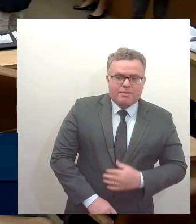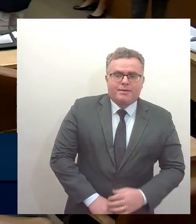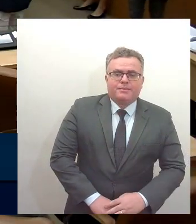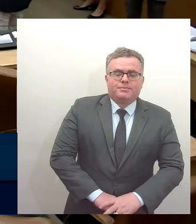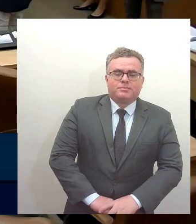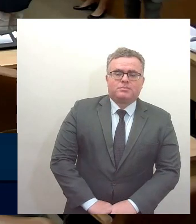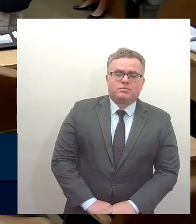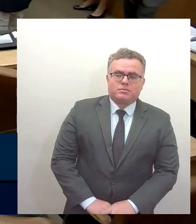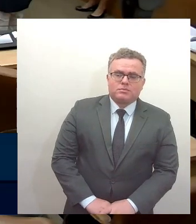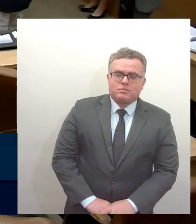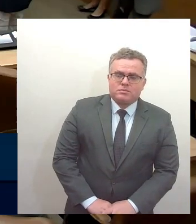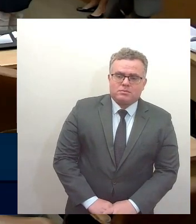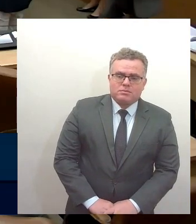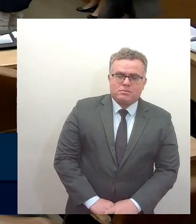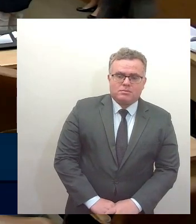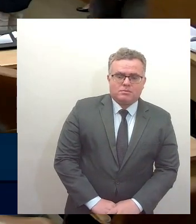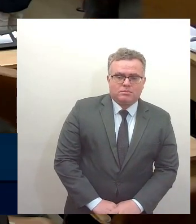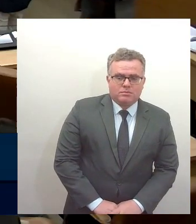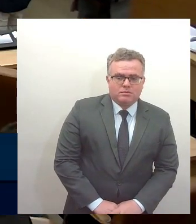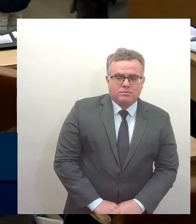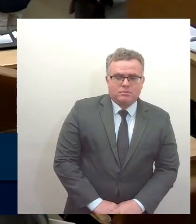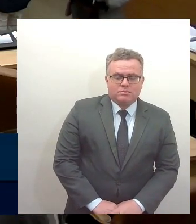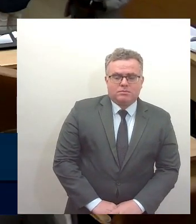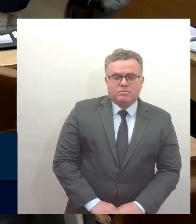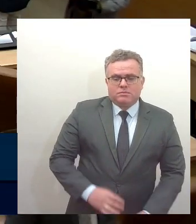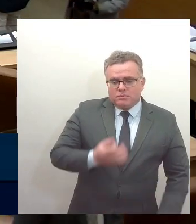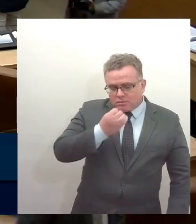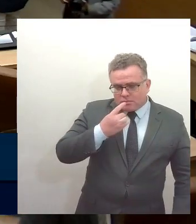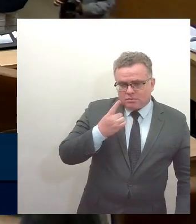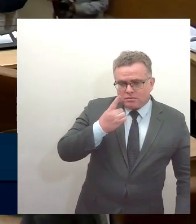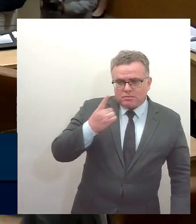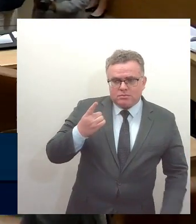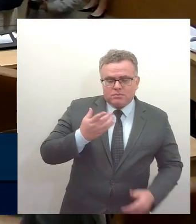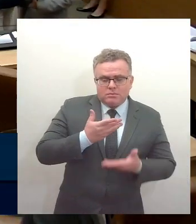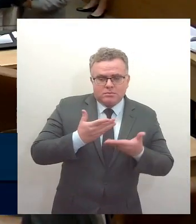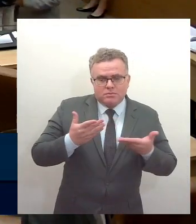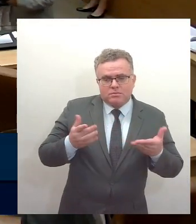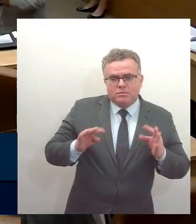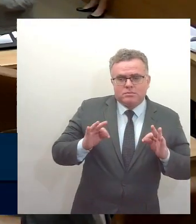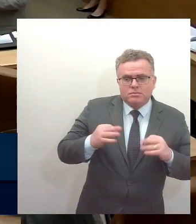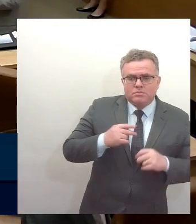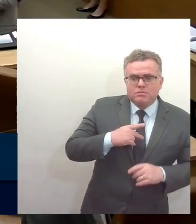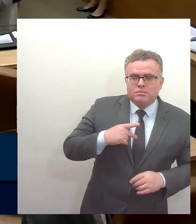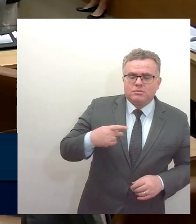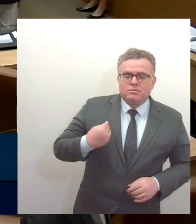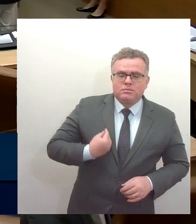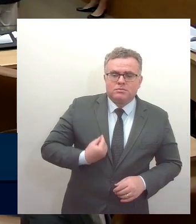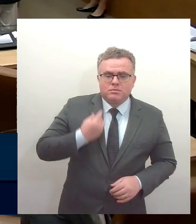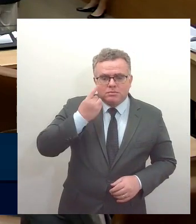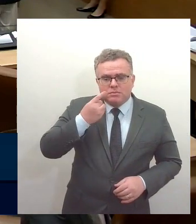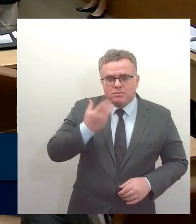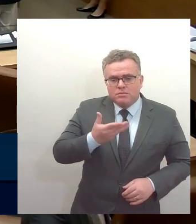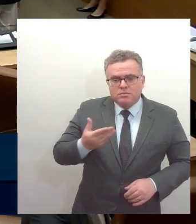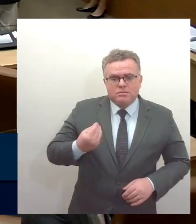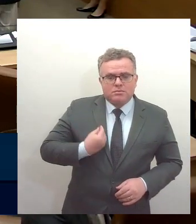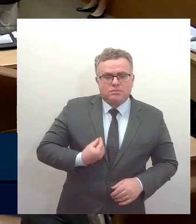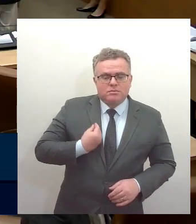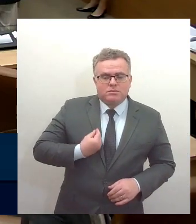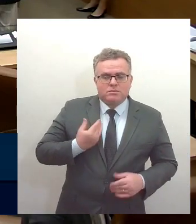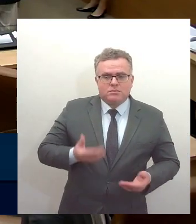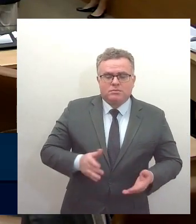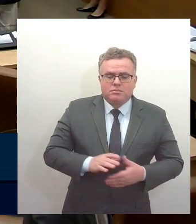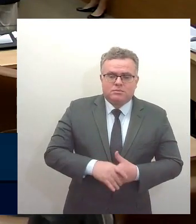Cristóvão. Bom dia, senhor presidente, bom dia, senhores deputados, senhoras deputadas, bom dia a